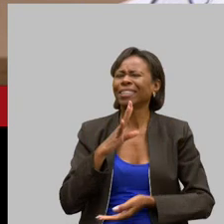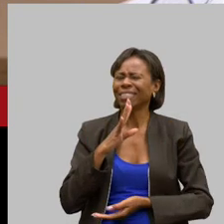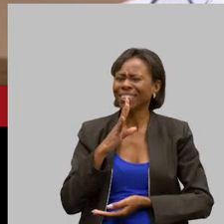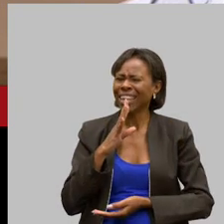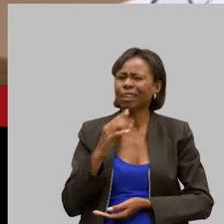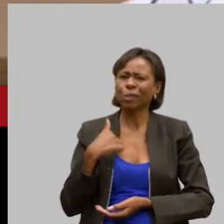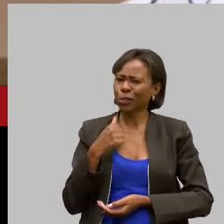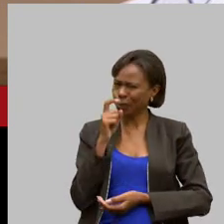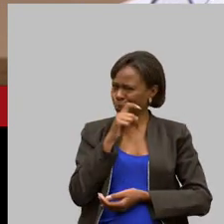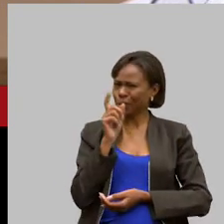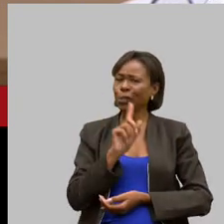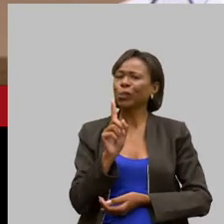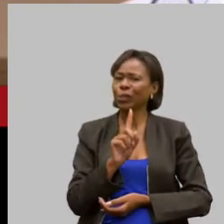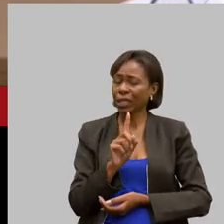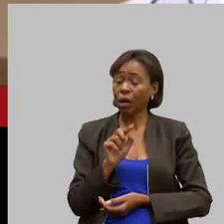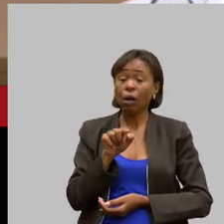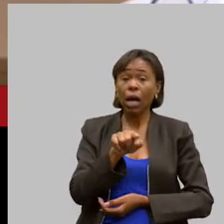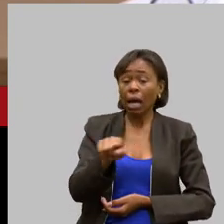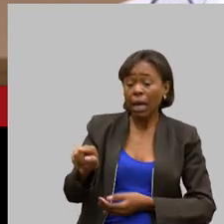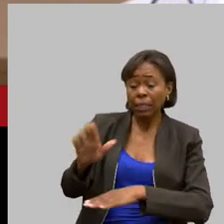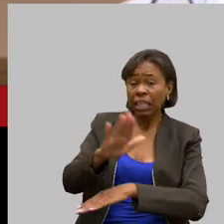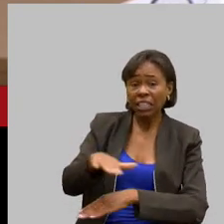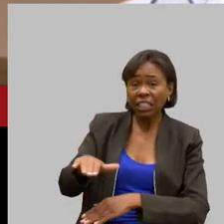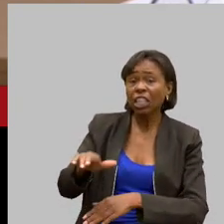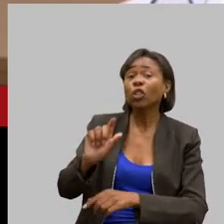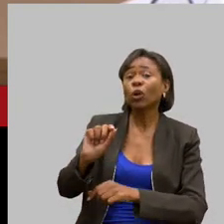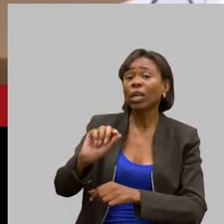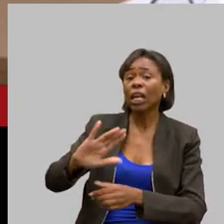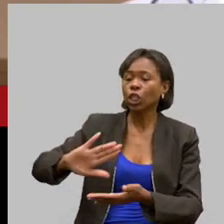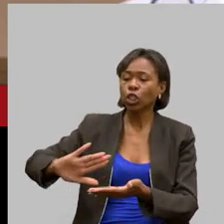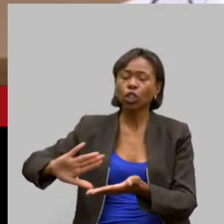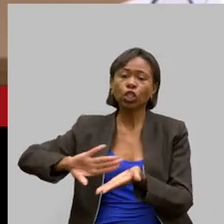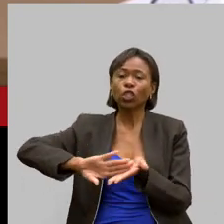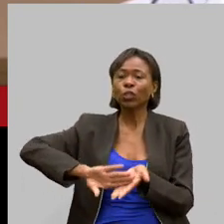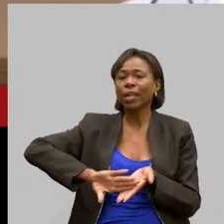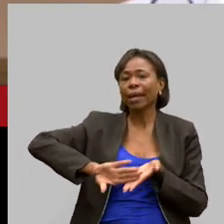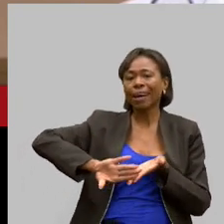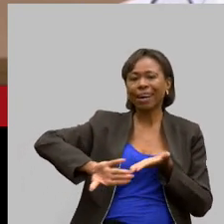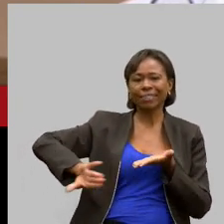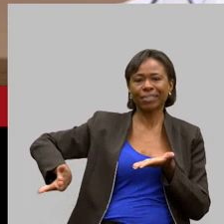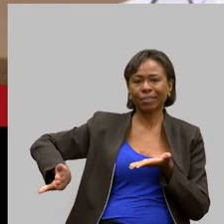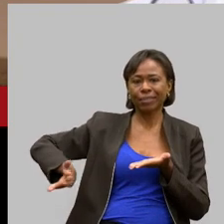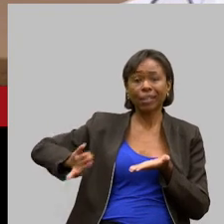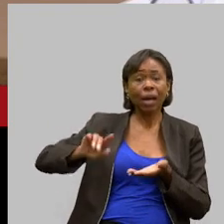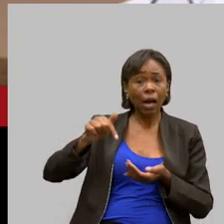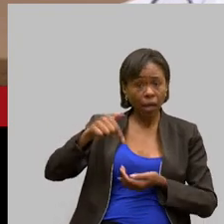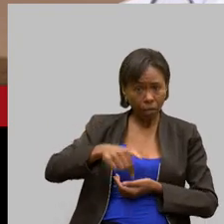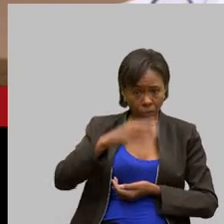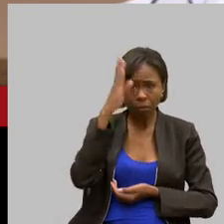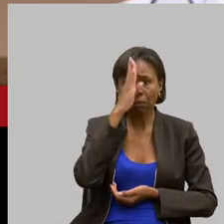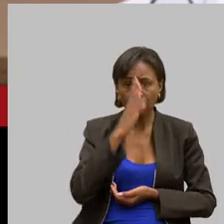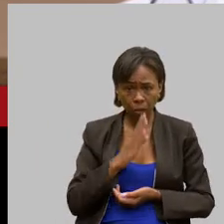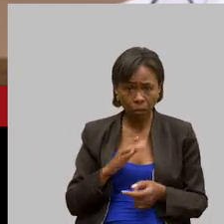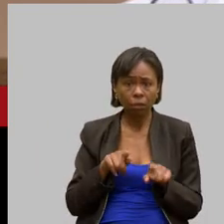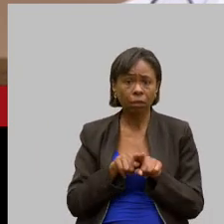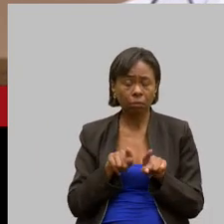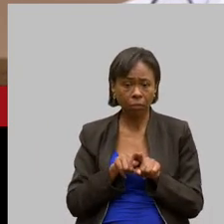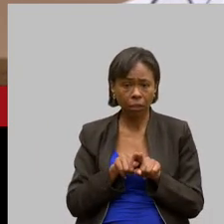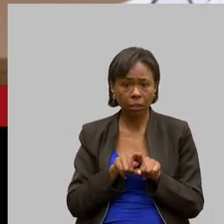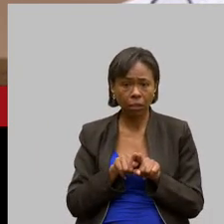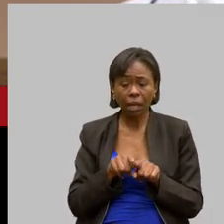elas eram entregues para os estado inclusive aqui no Brasil então eram crianças que